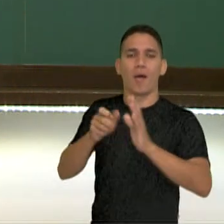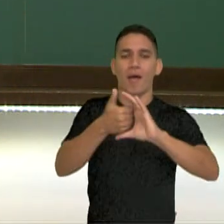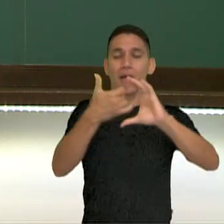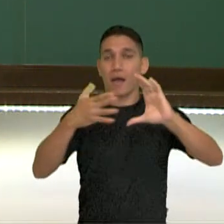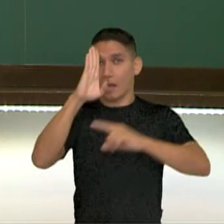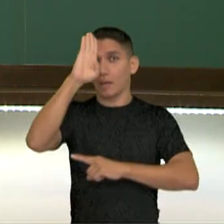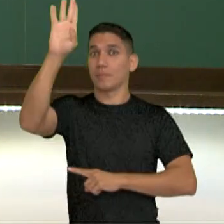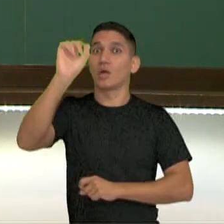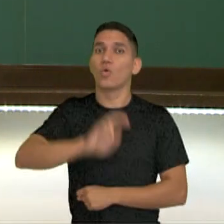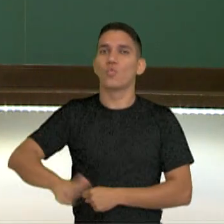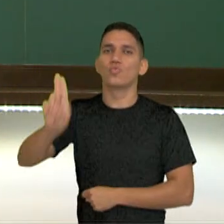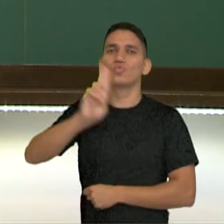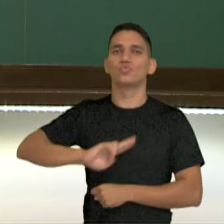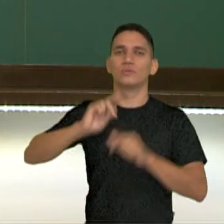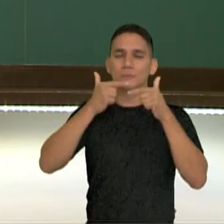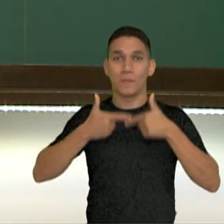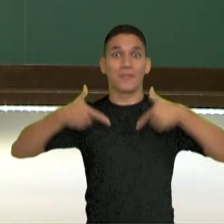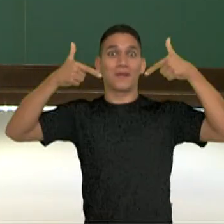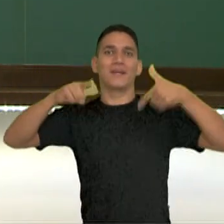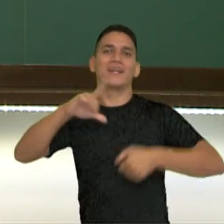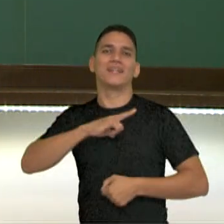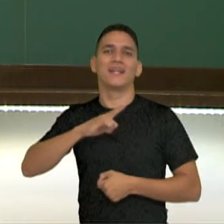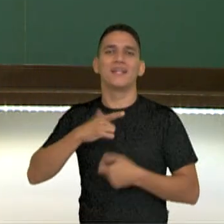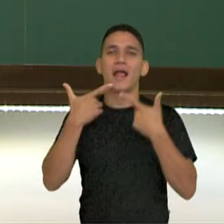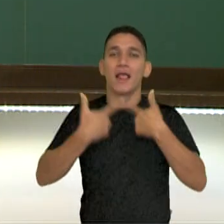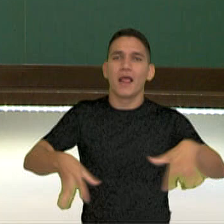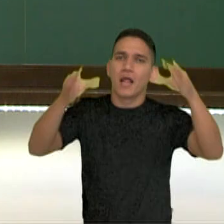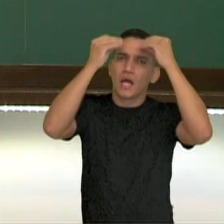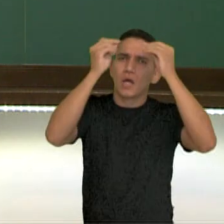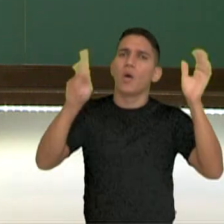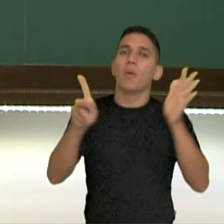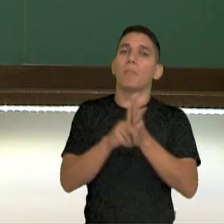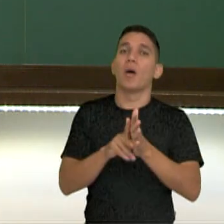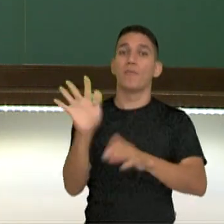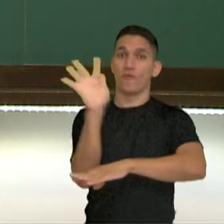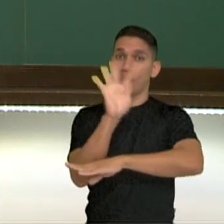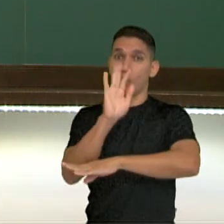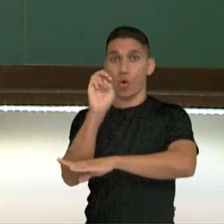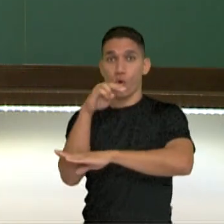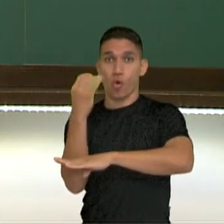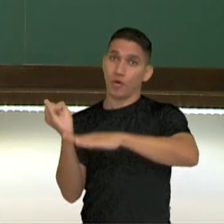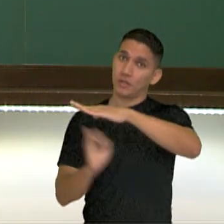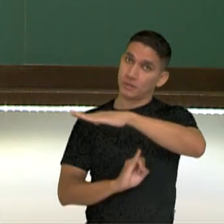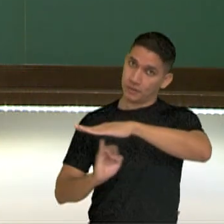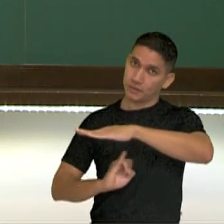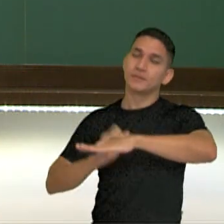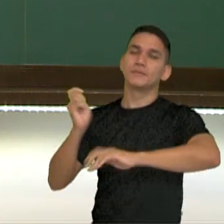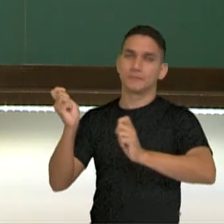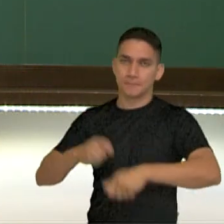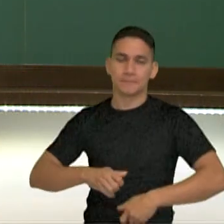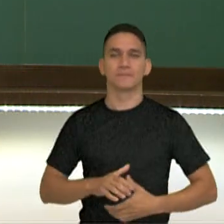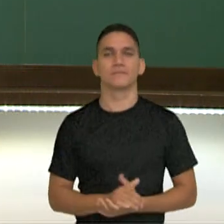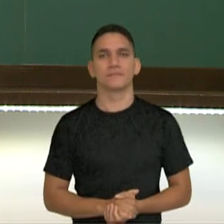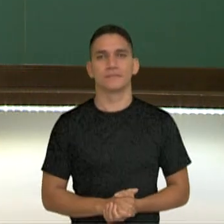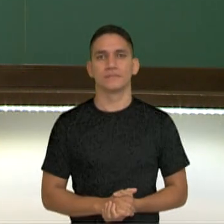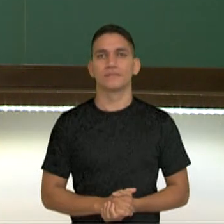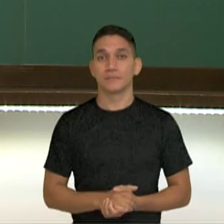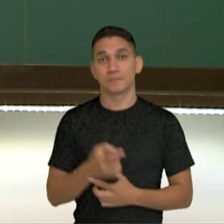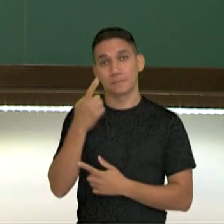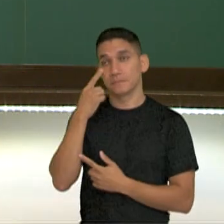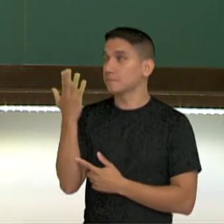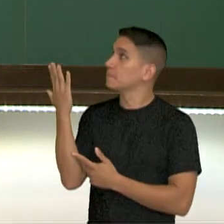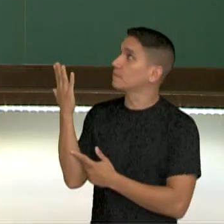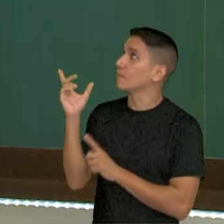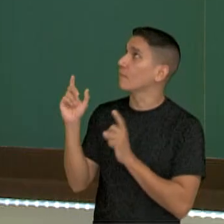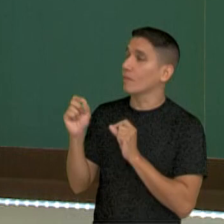o humor, a linguagem pode ser tanto formal quanto informal. Tá? Então, vamos